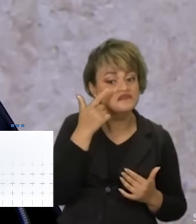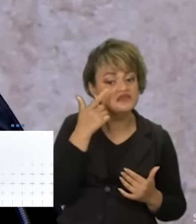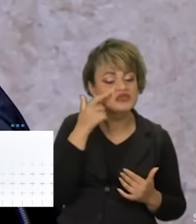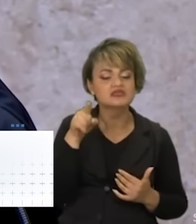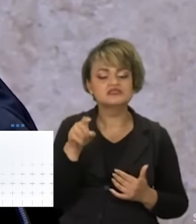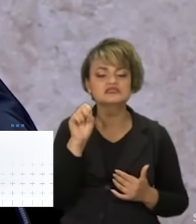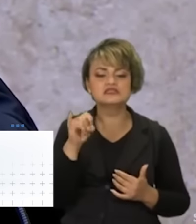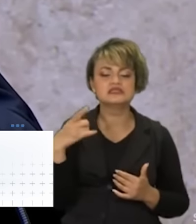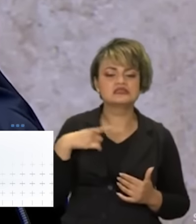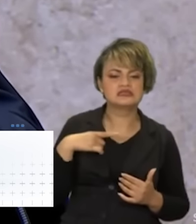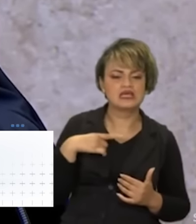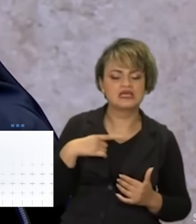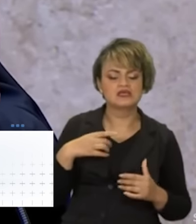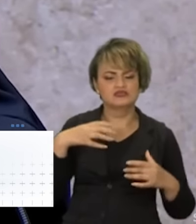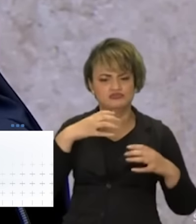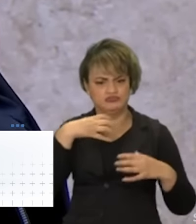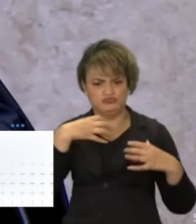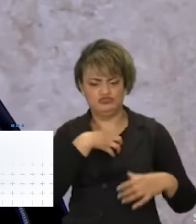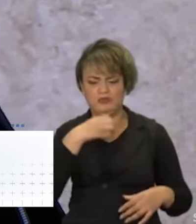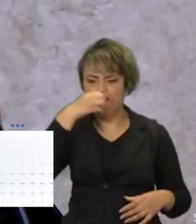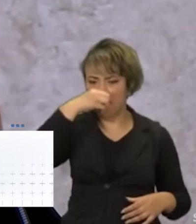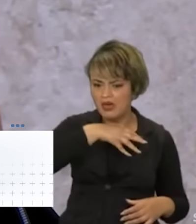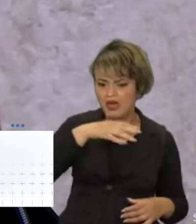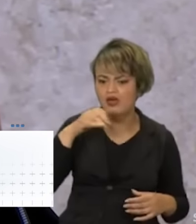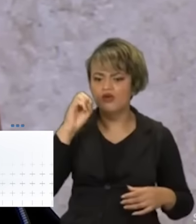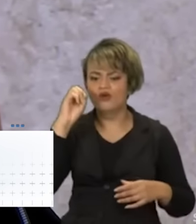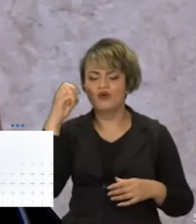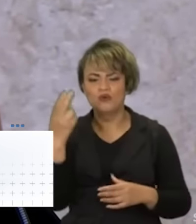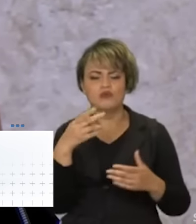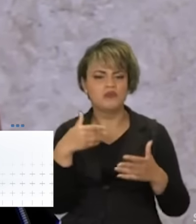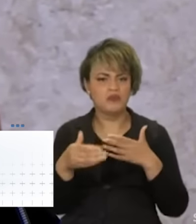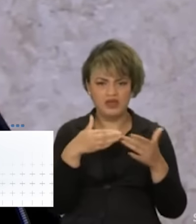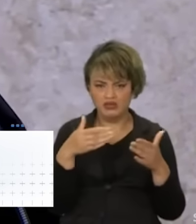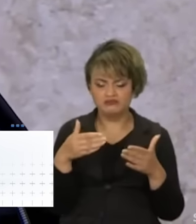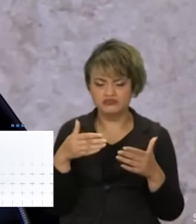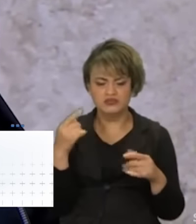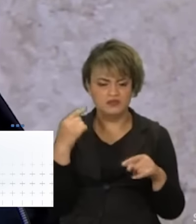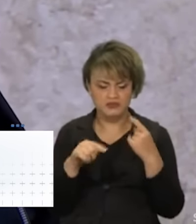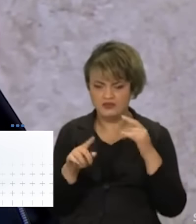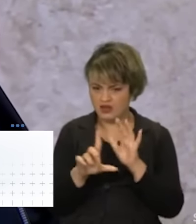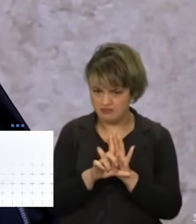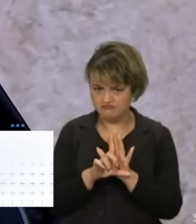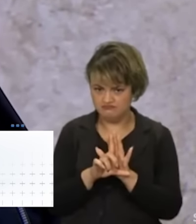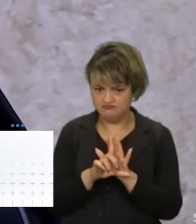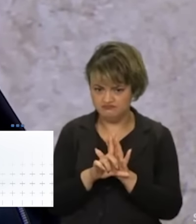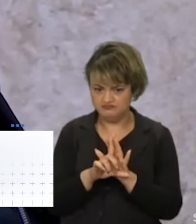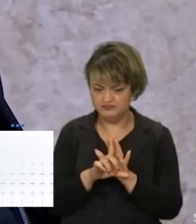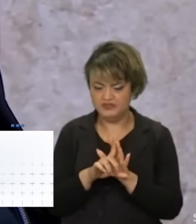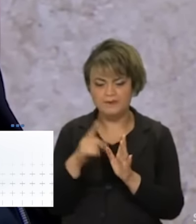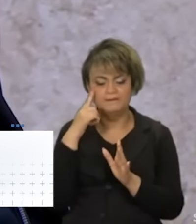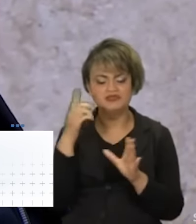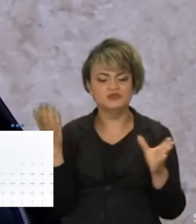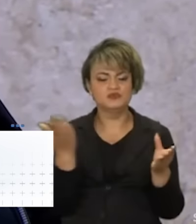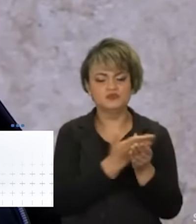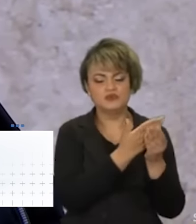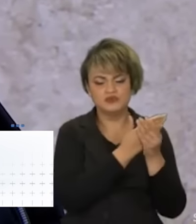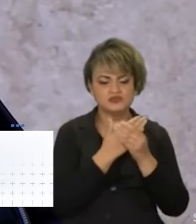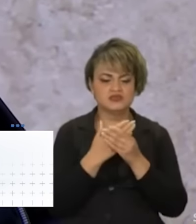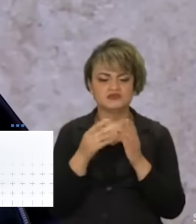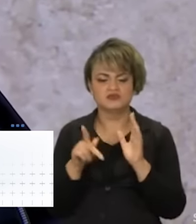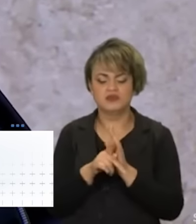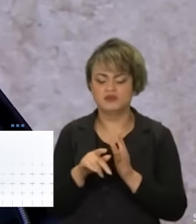alguma conduta criminosa ou alguma conduta que estava sendo investigada no âmbito dos inquéritos do Supremo